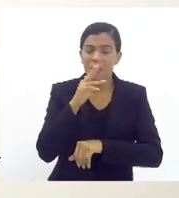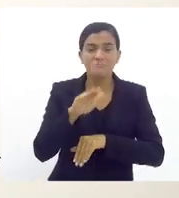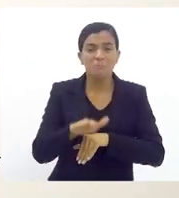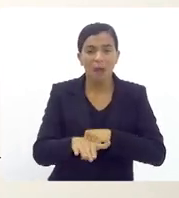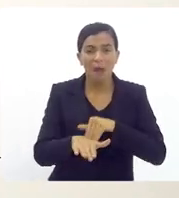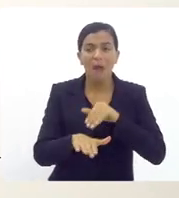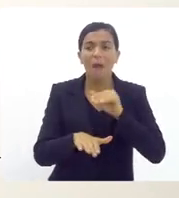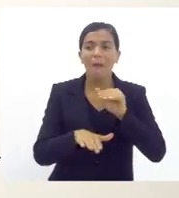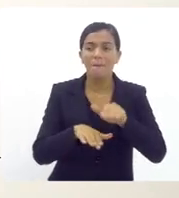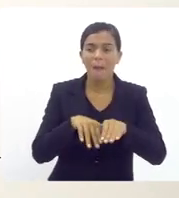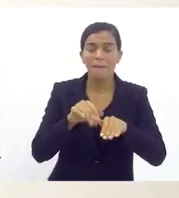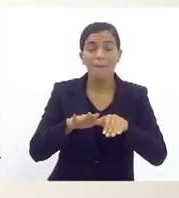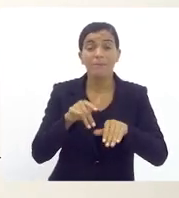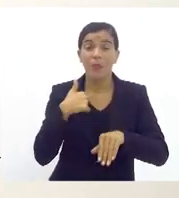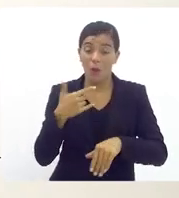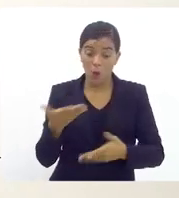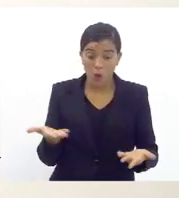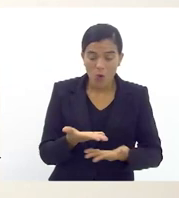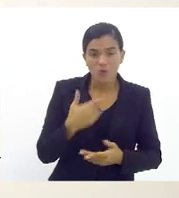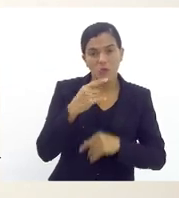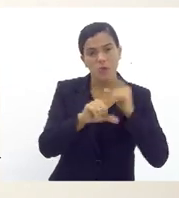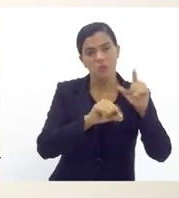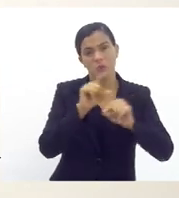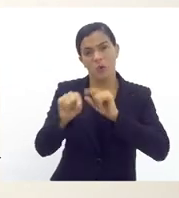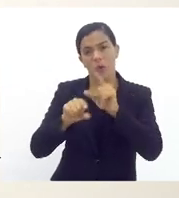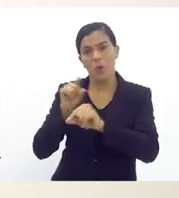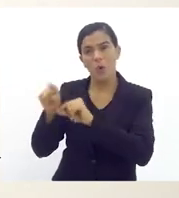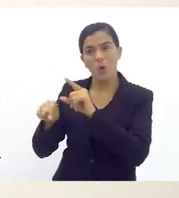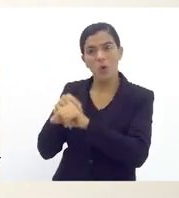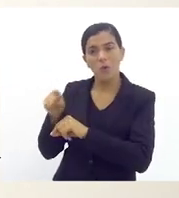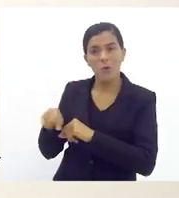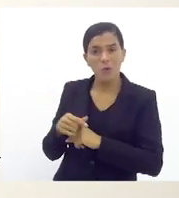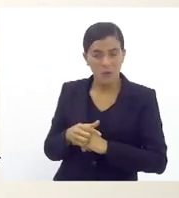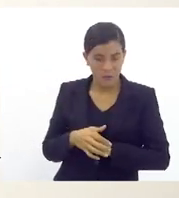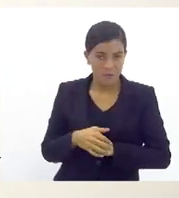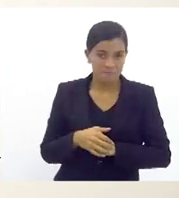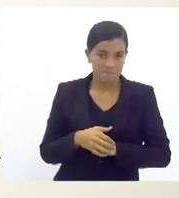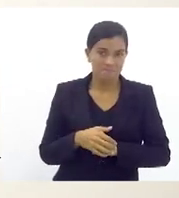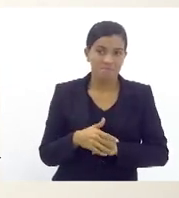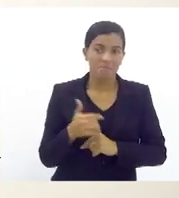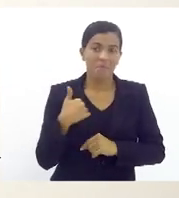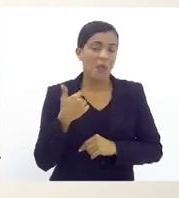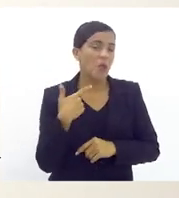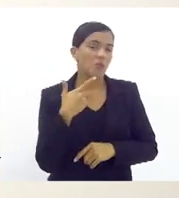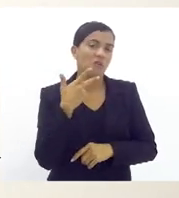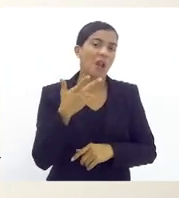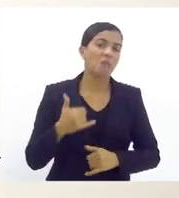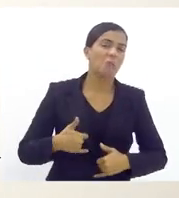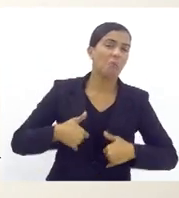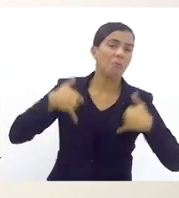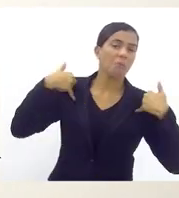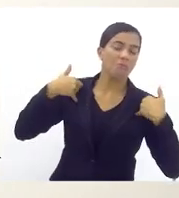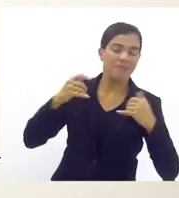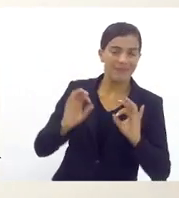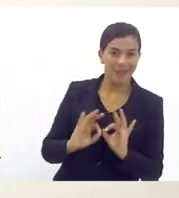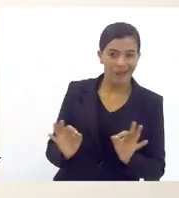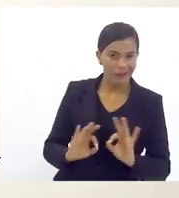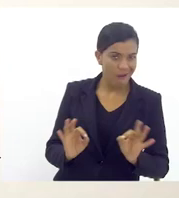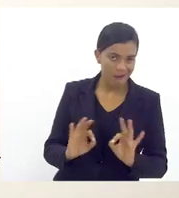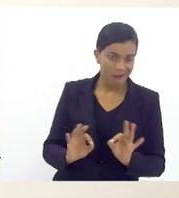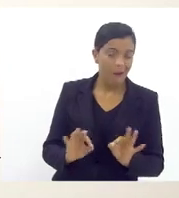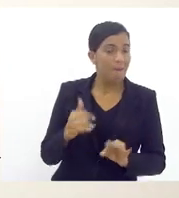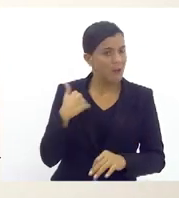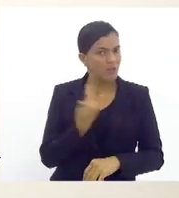Hoje, eu consigo escolher onde eu quero trabalhar, porque eu mostrei que eu sou uma excelente profissional, eu não estou me gabando, não, porque nós